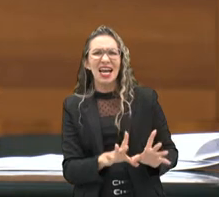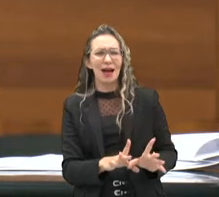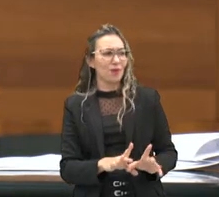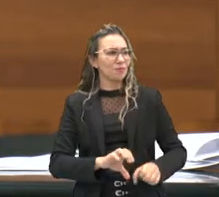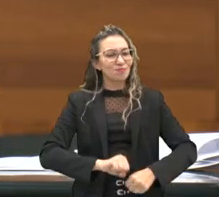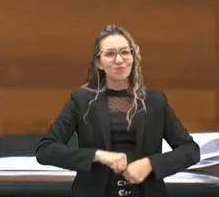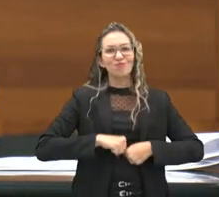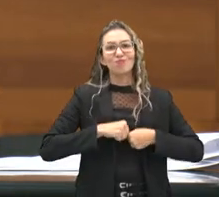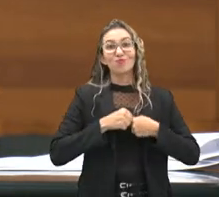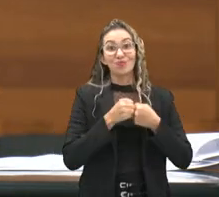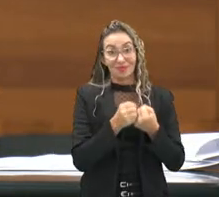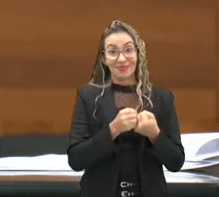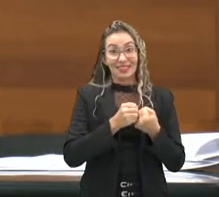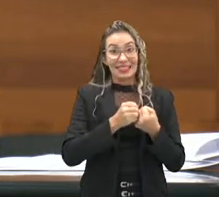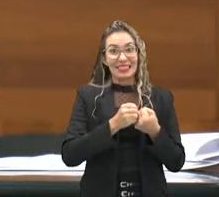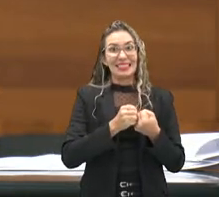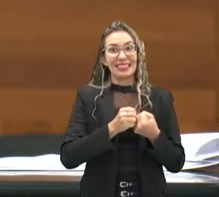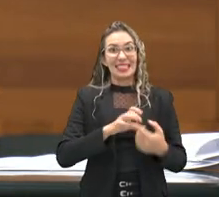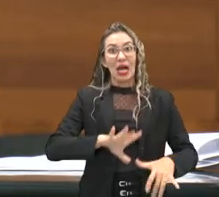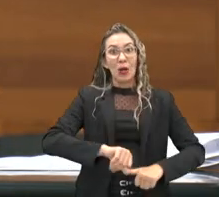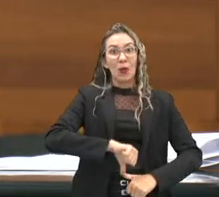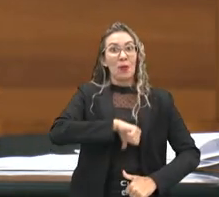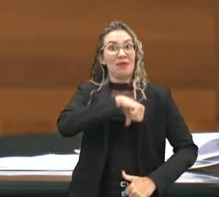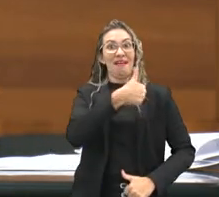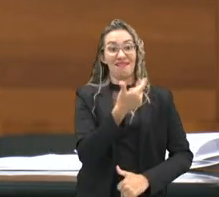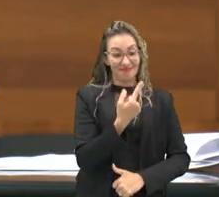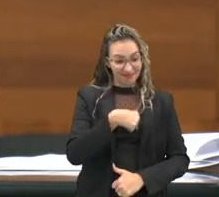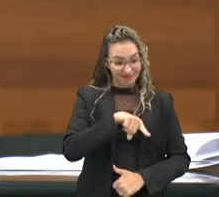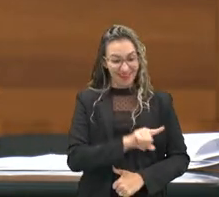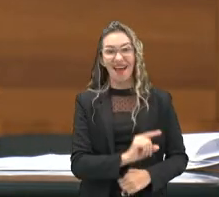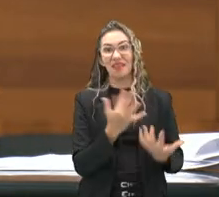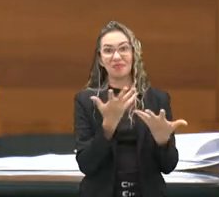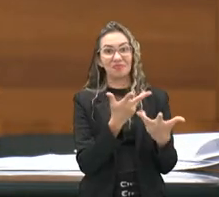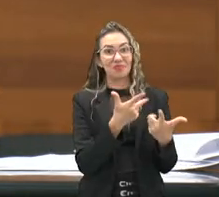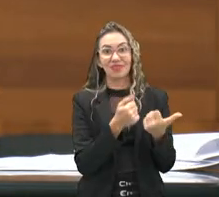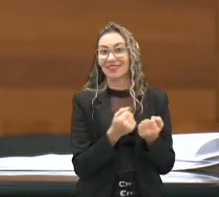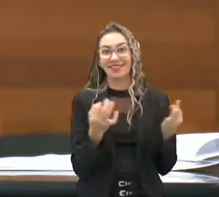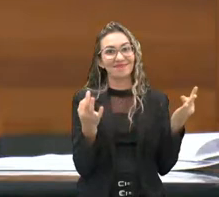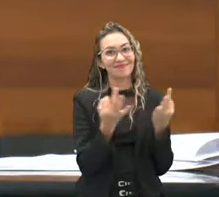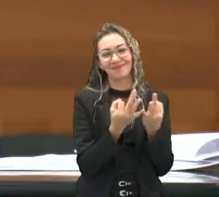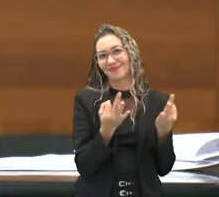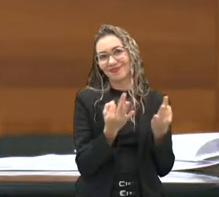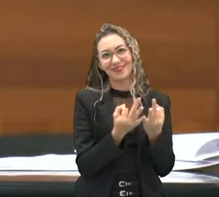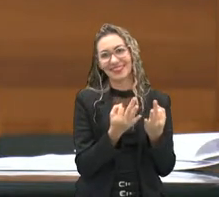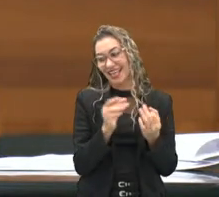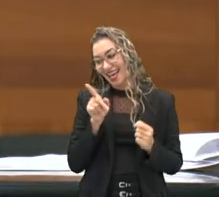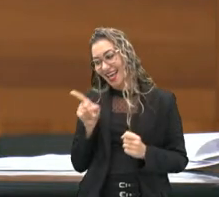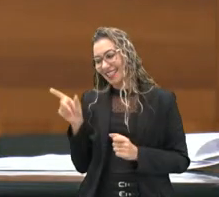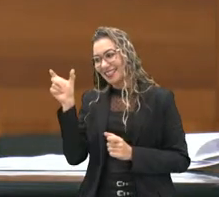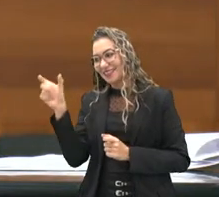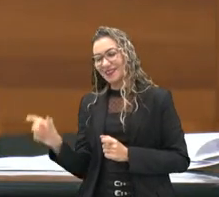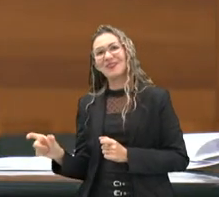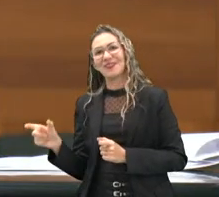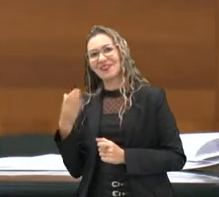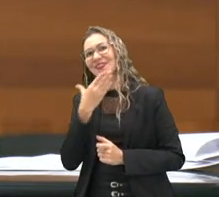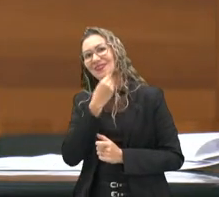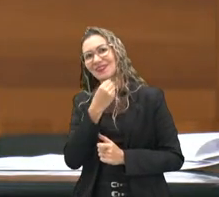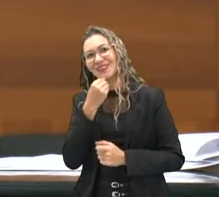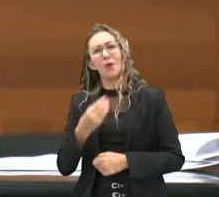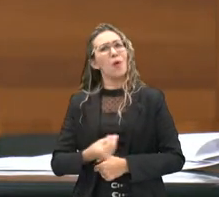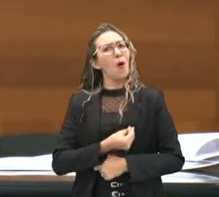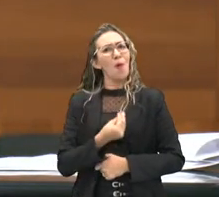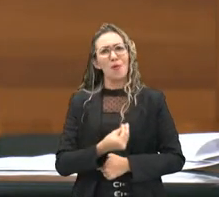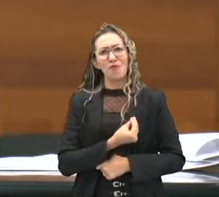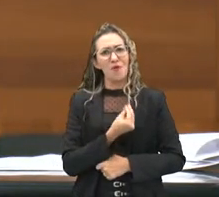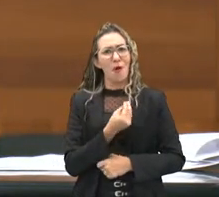emotiva, se encontrava tais qualidades que não exagero em afirmar que Filinto deveu muito e quase tudo a